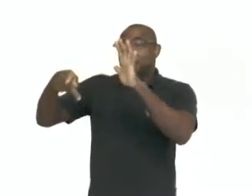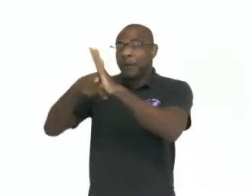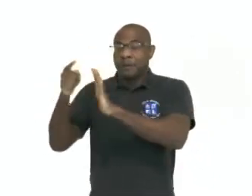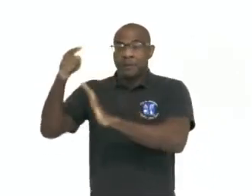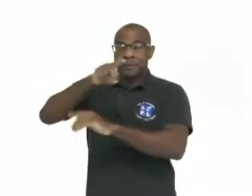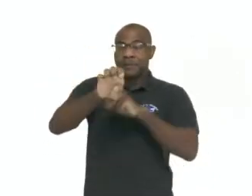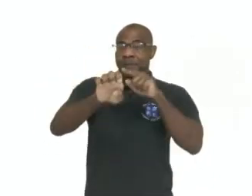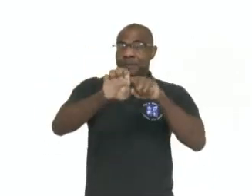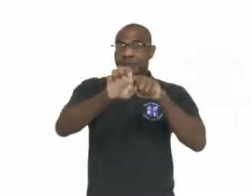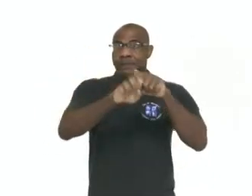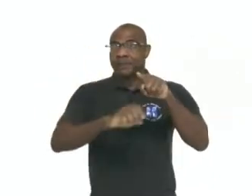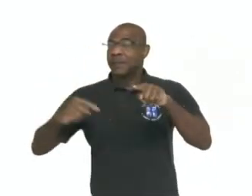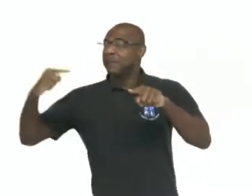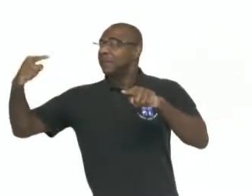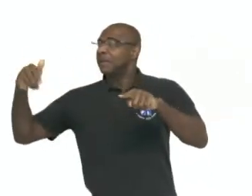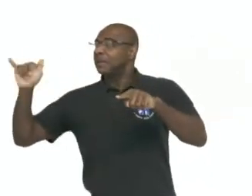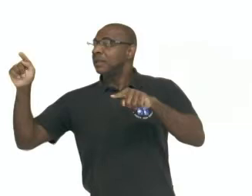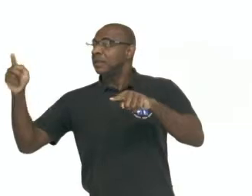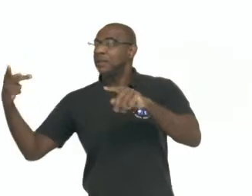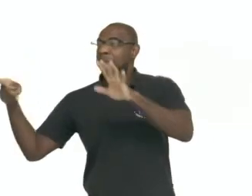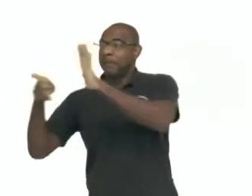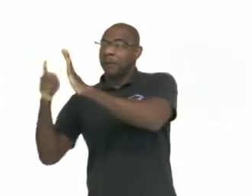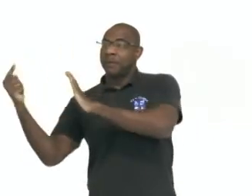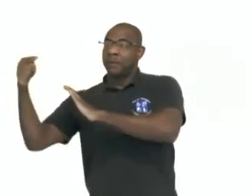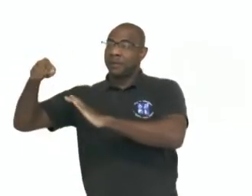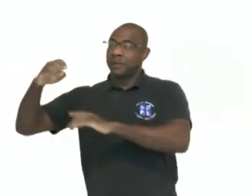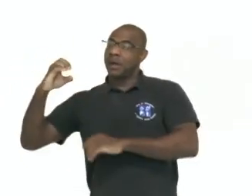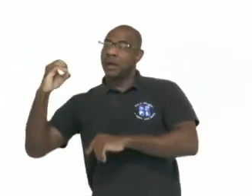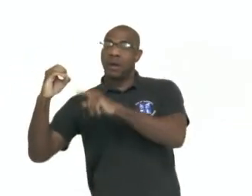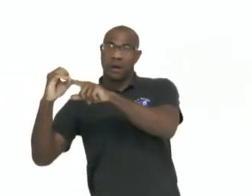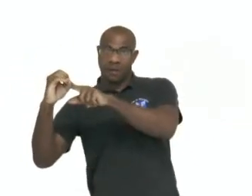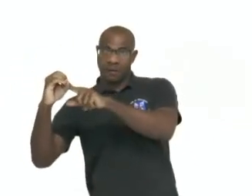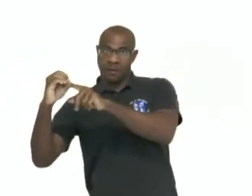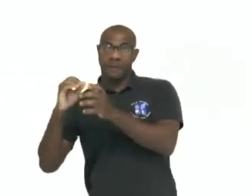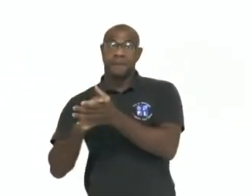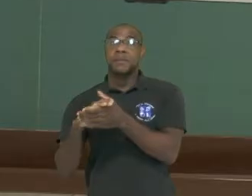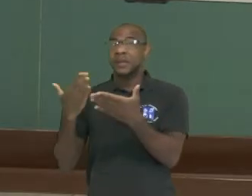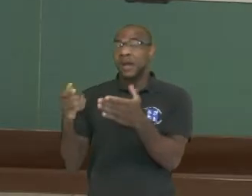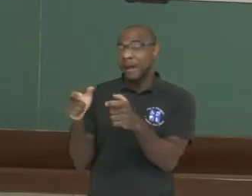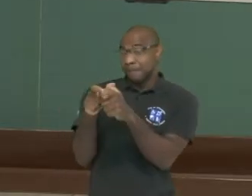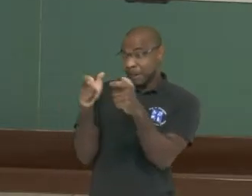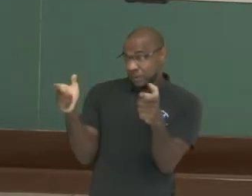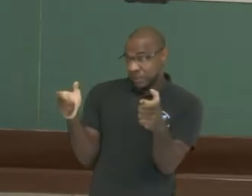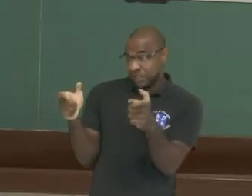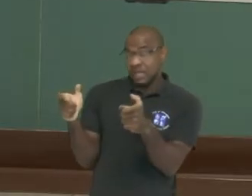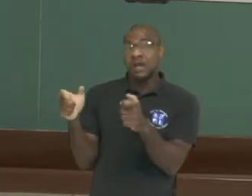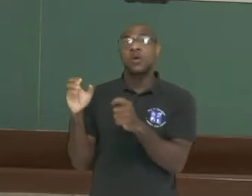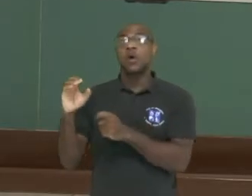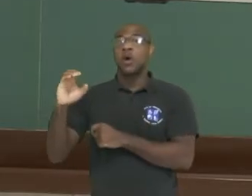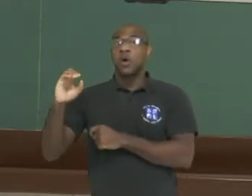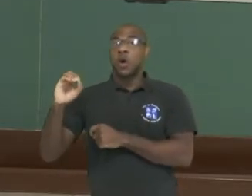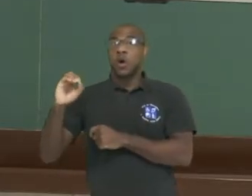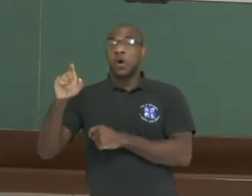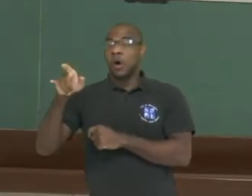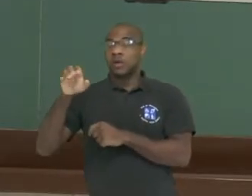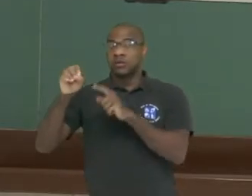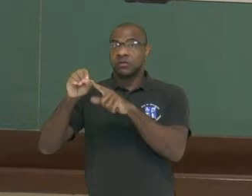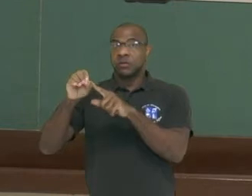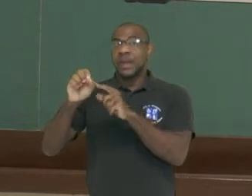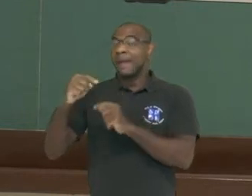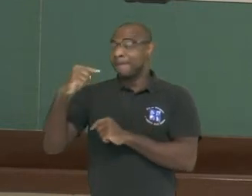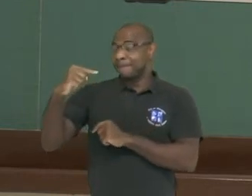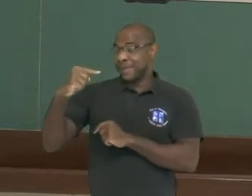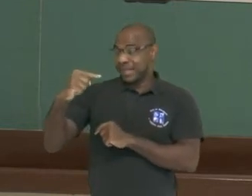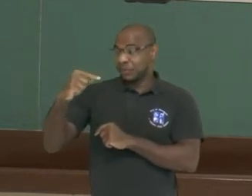químico e o menos Y é o NOx do oxigênio. Na maioria dos óxidos, o NOx é -2 para o